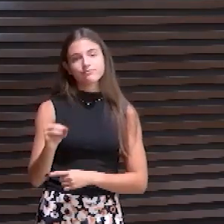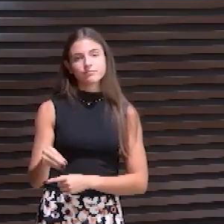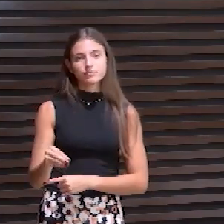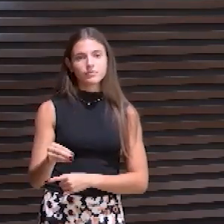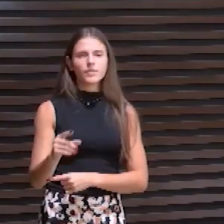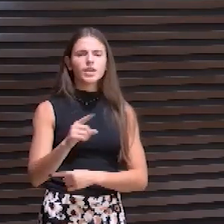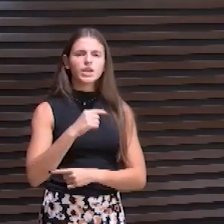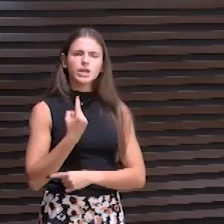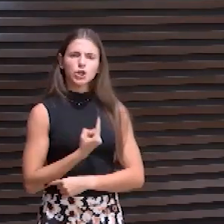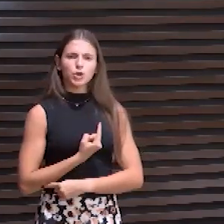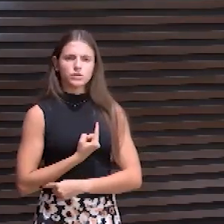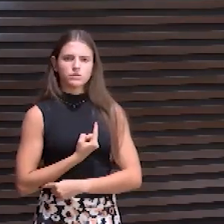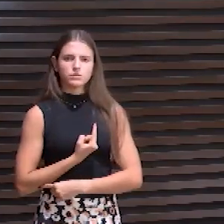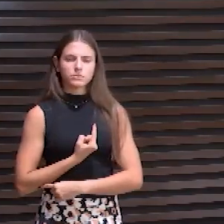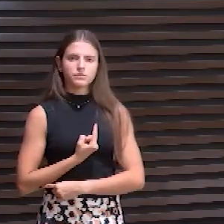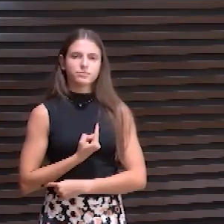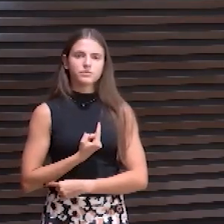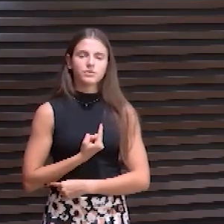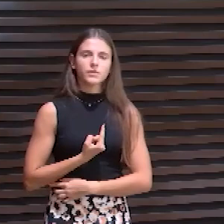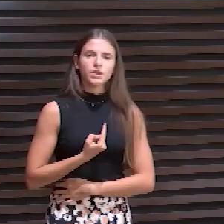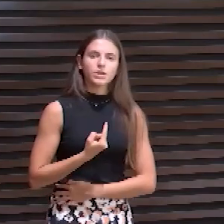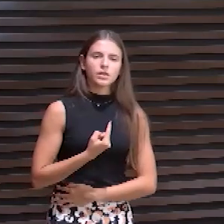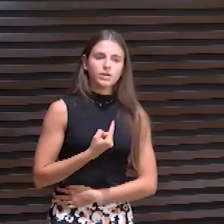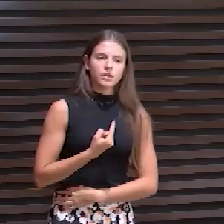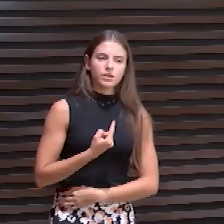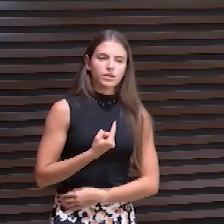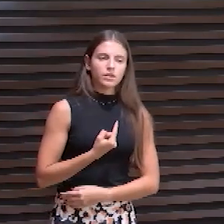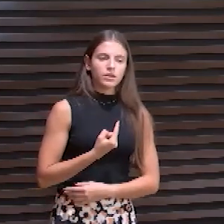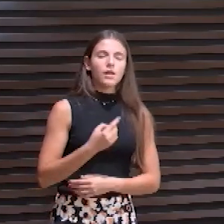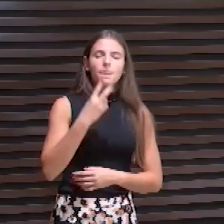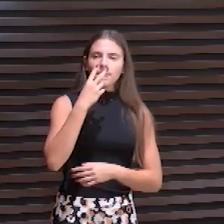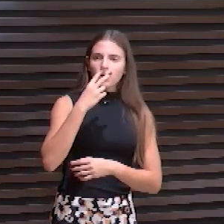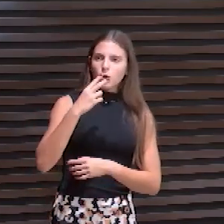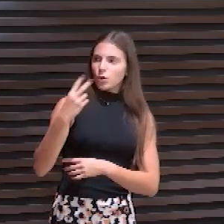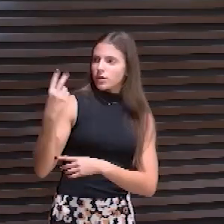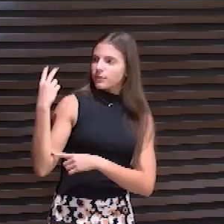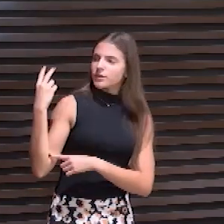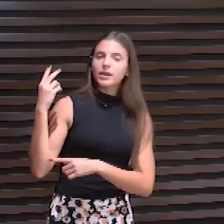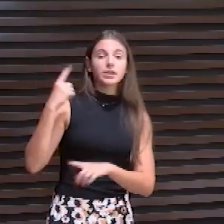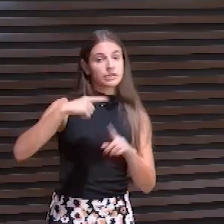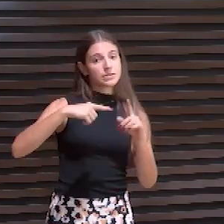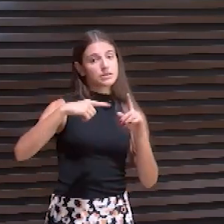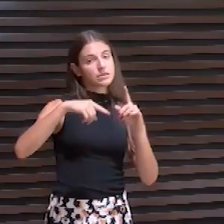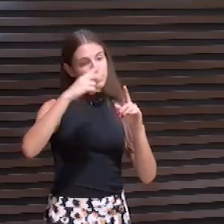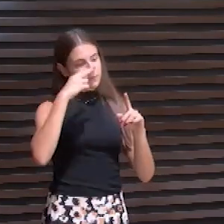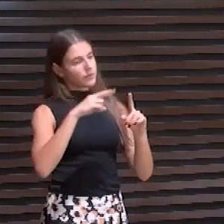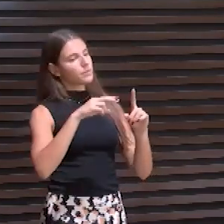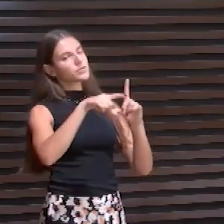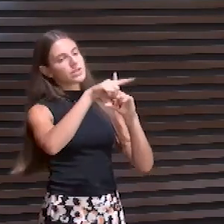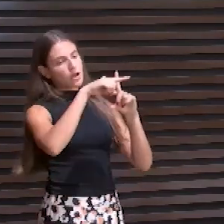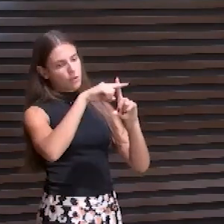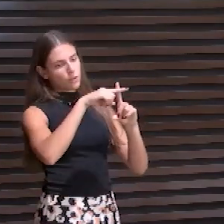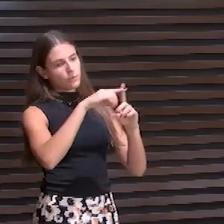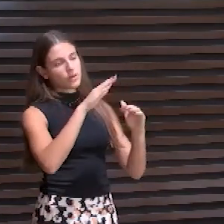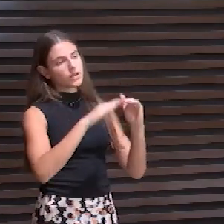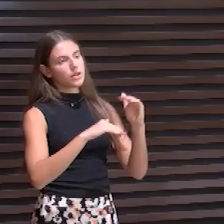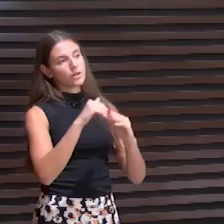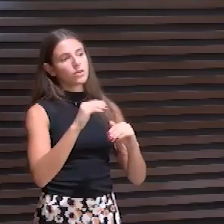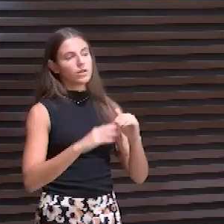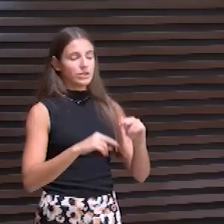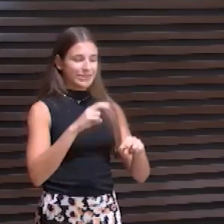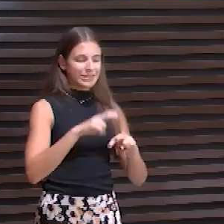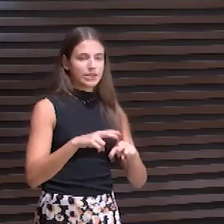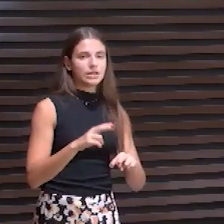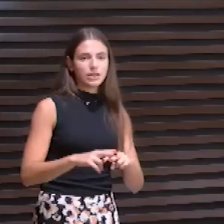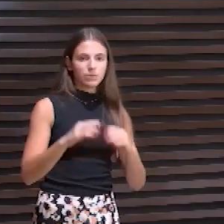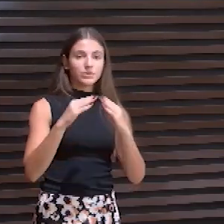Nós. Que nós olhamos para trás e nós olhamos a obra naquela cruz. Que nós sentamos aqui domingo após domingo e